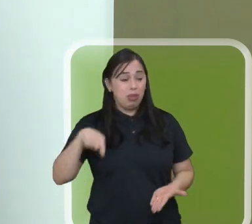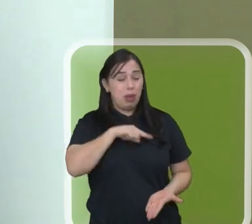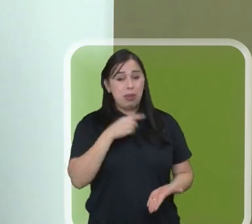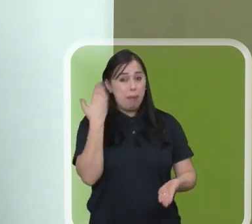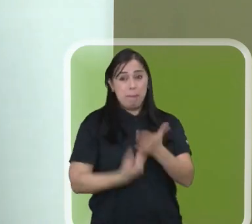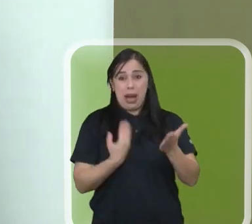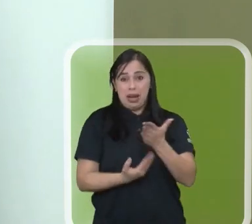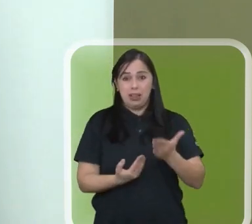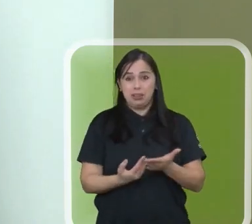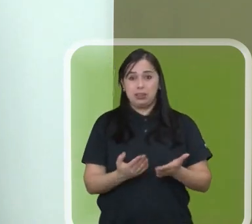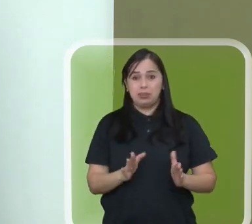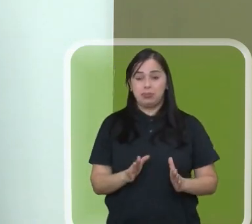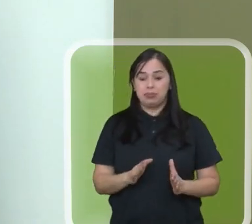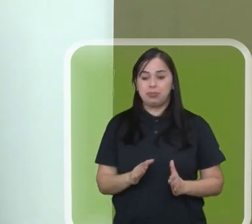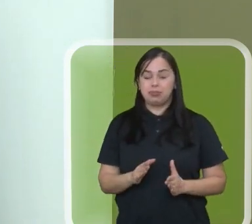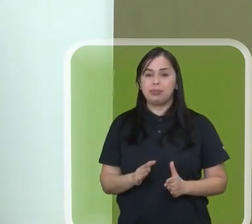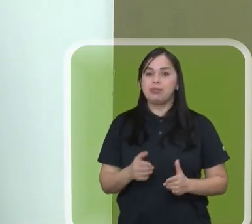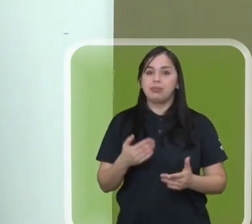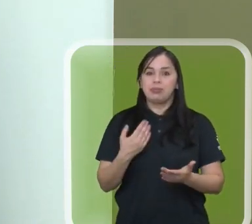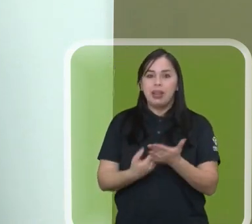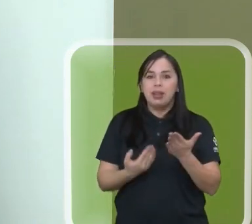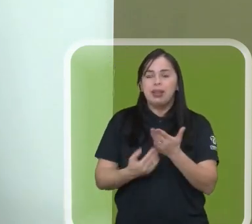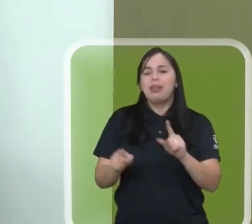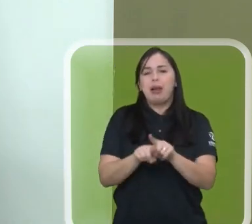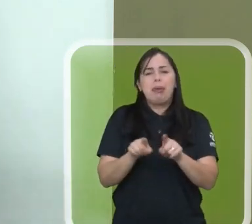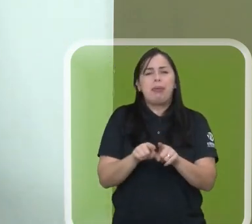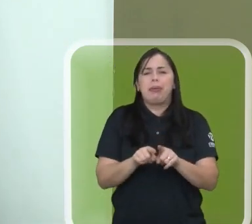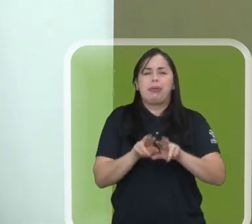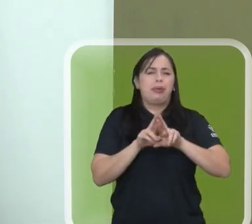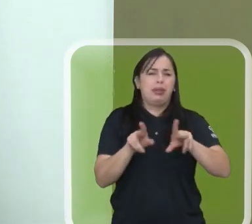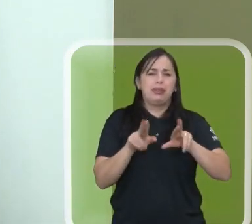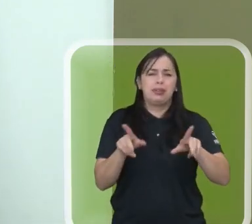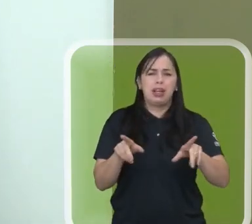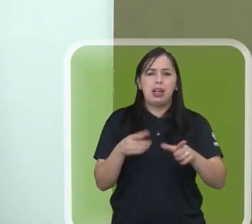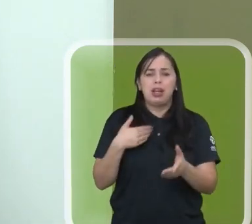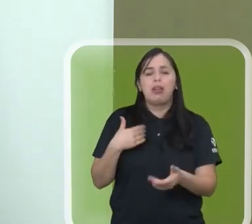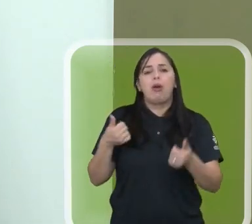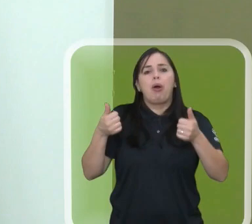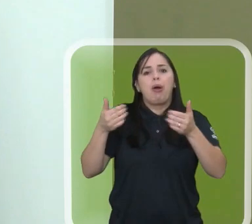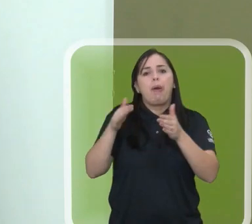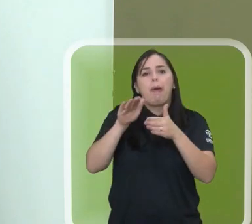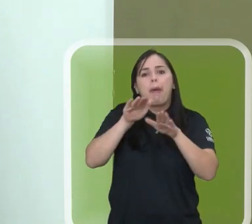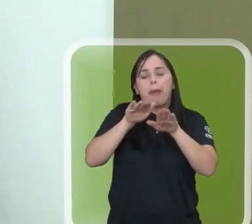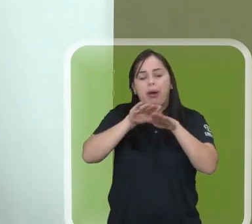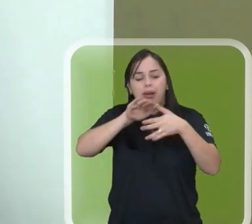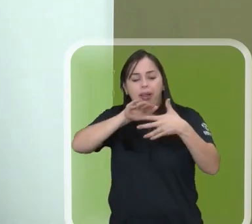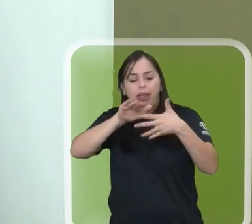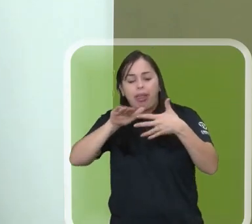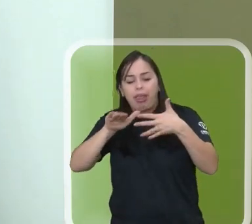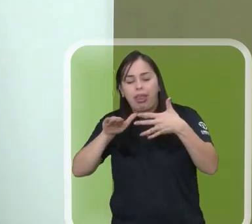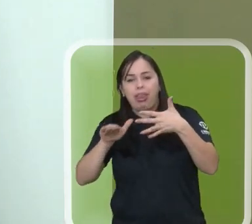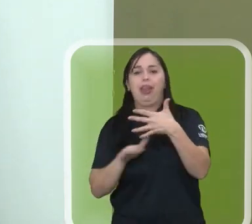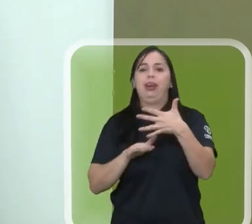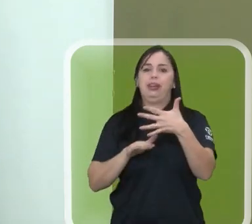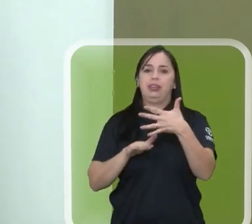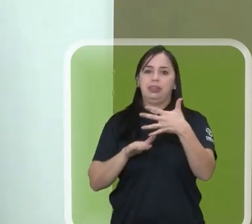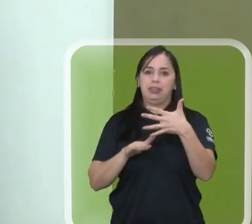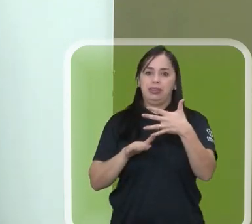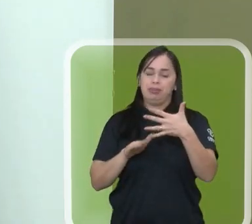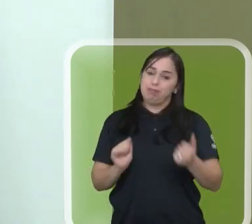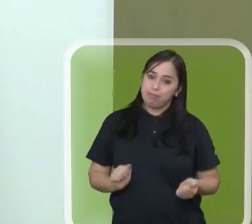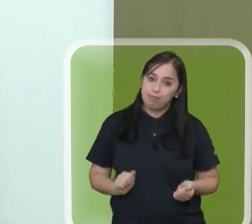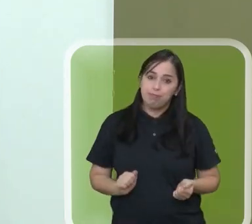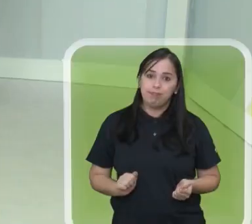ataque, né, mais positivo do campeonato, do próprio Noroeste. Então ali a gente já começa a cair a realidade que o time chegou no